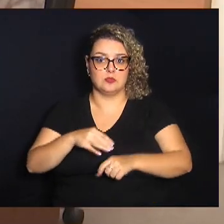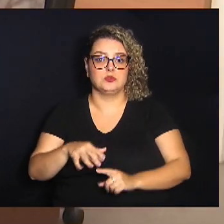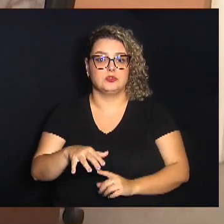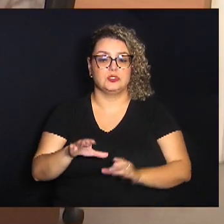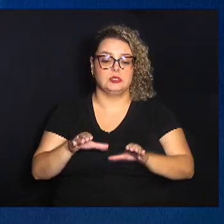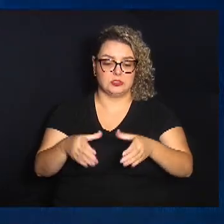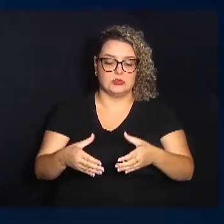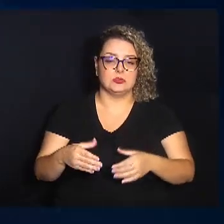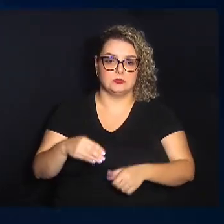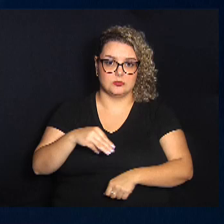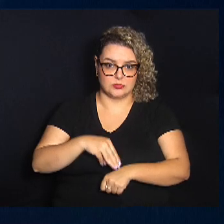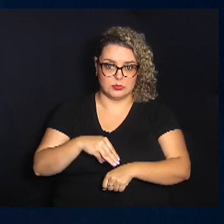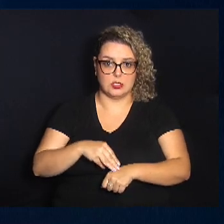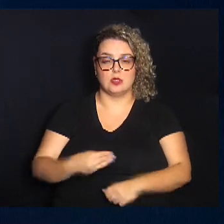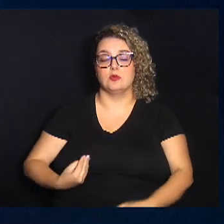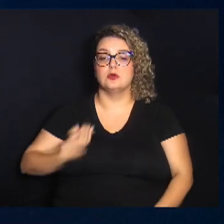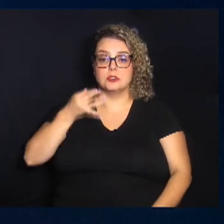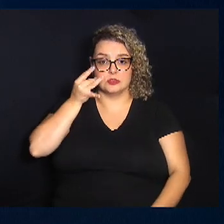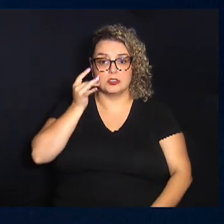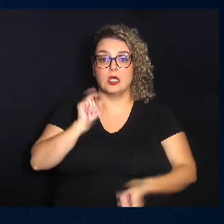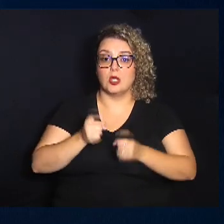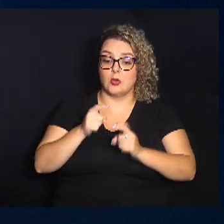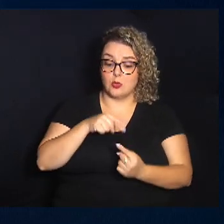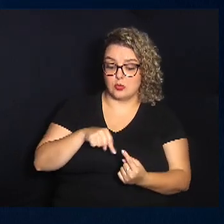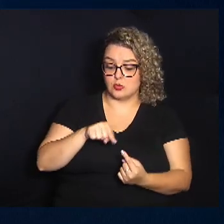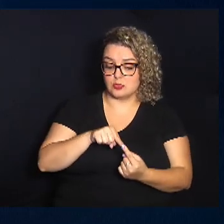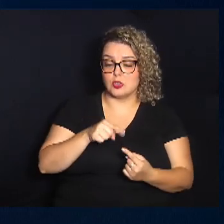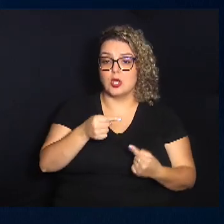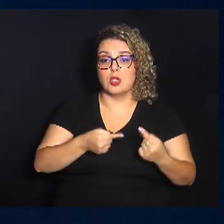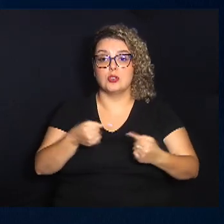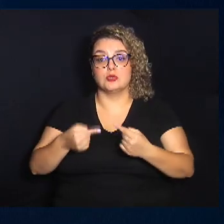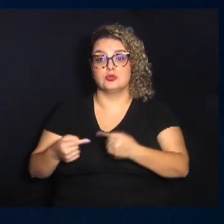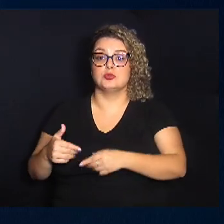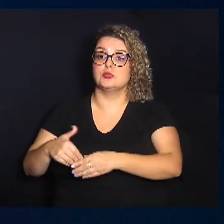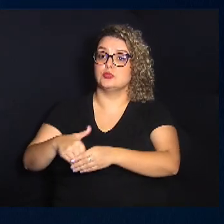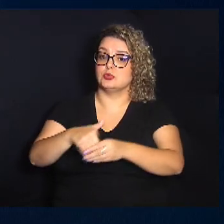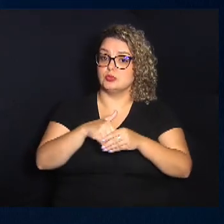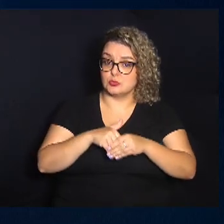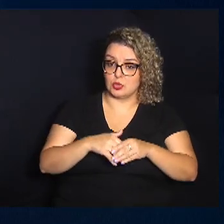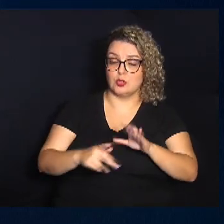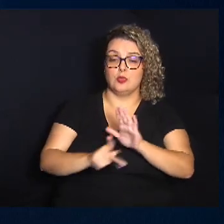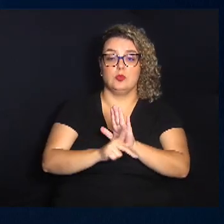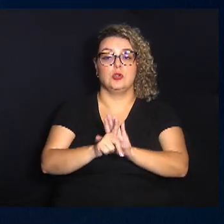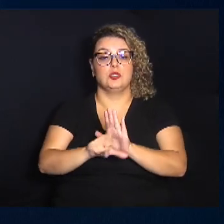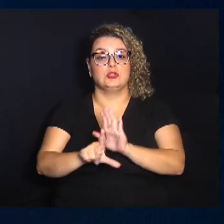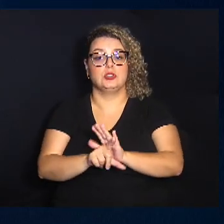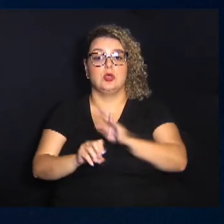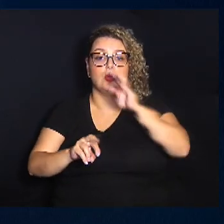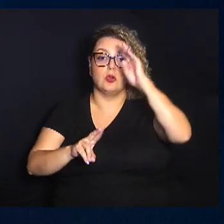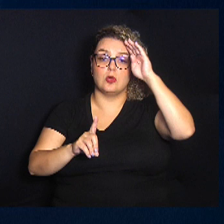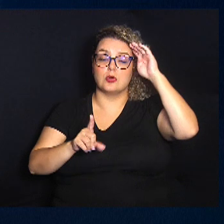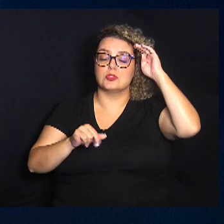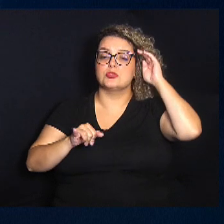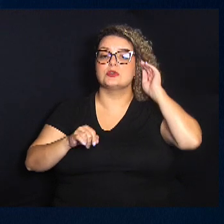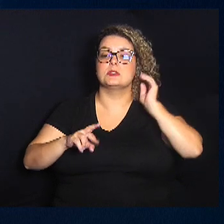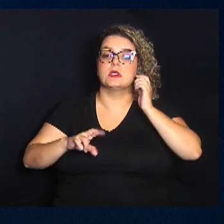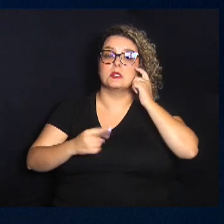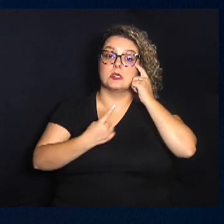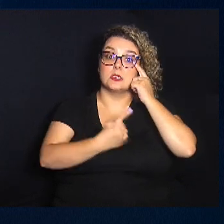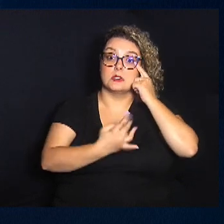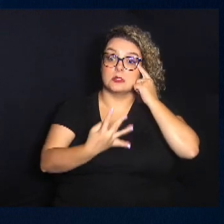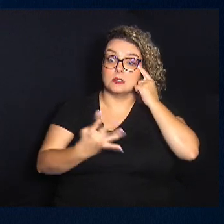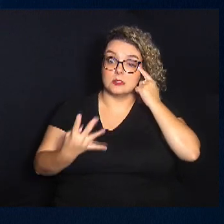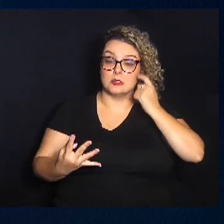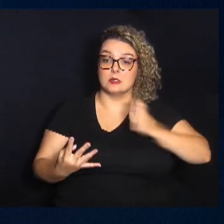estiveram presentes. A reunião teve como objetivo discutir e votar o projeto de lei ordinária número 144